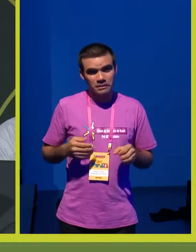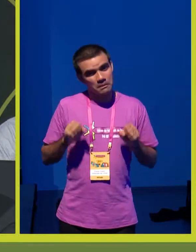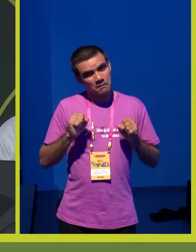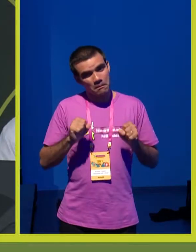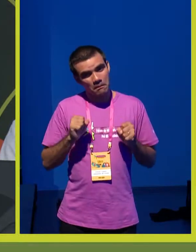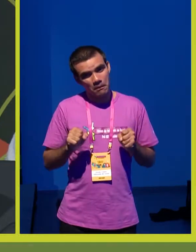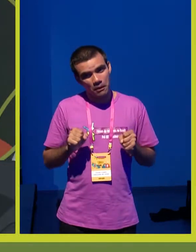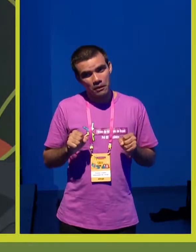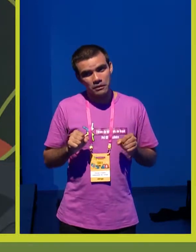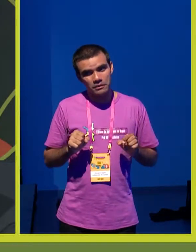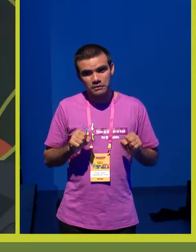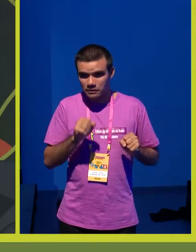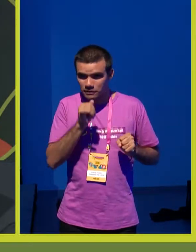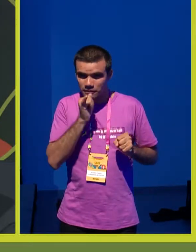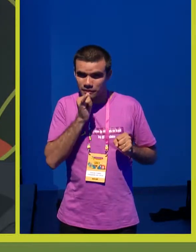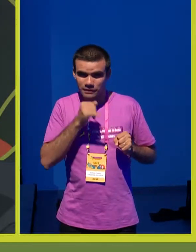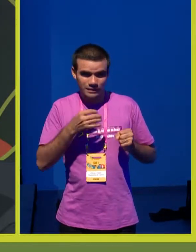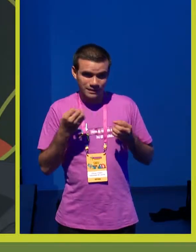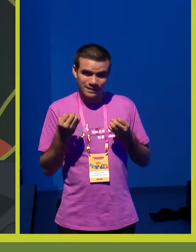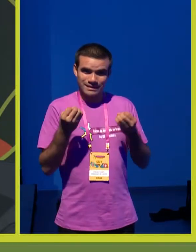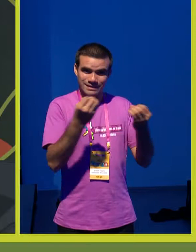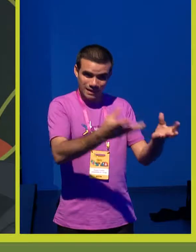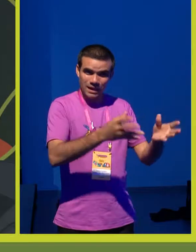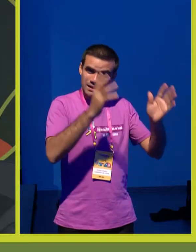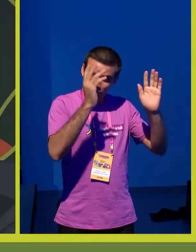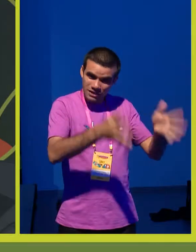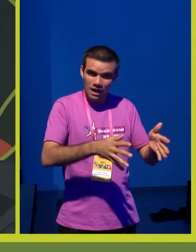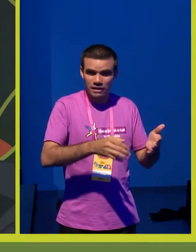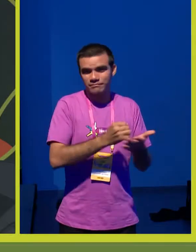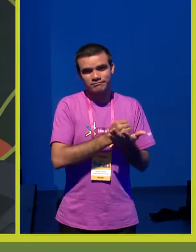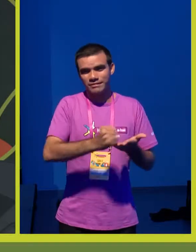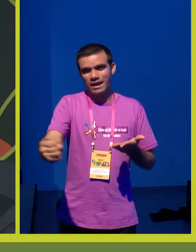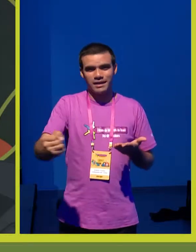enquanto fornecedor não tem mais acesso a essa informação